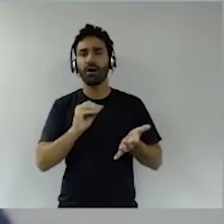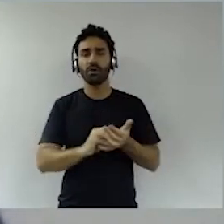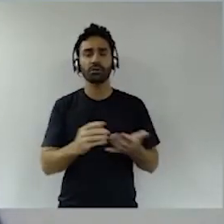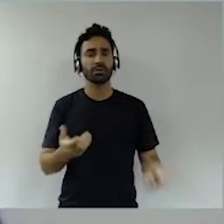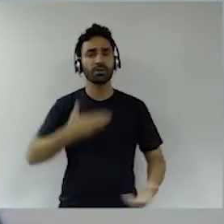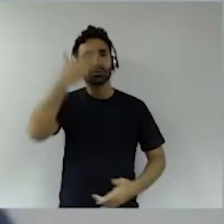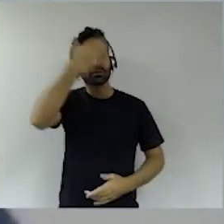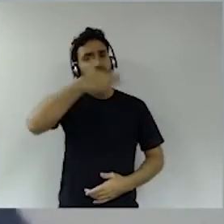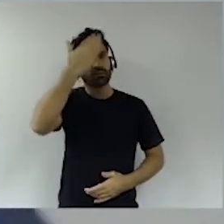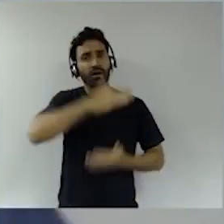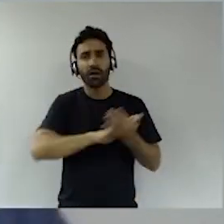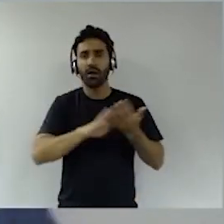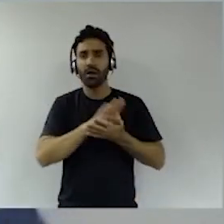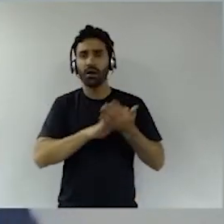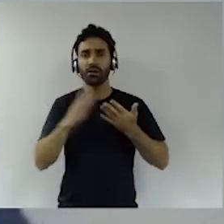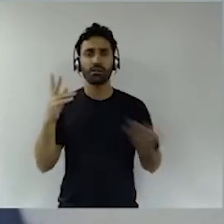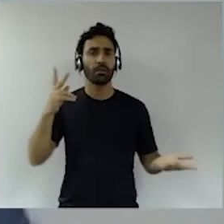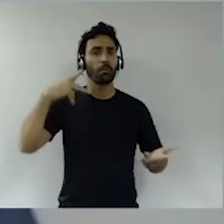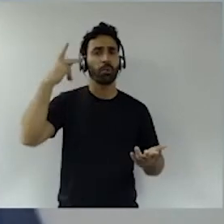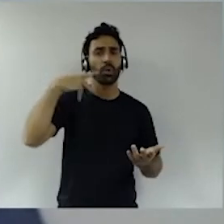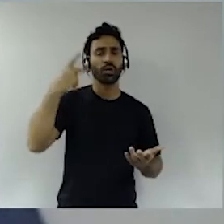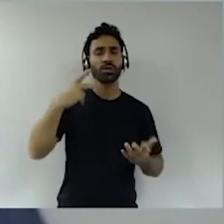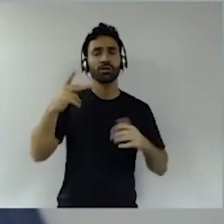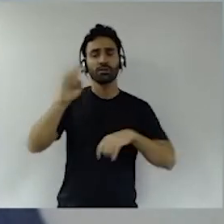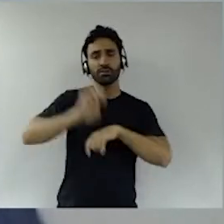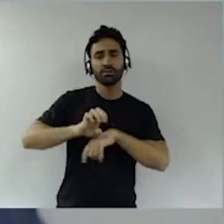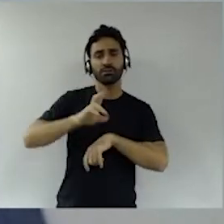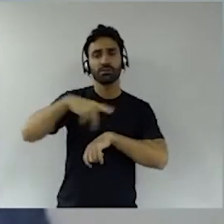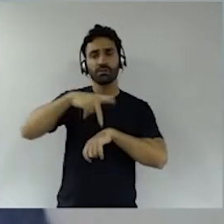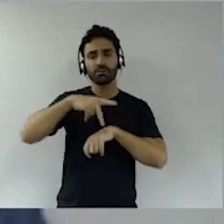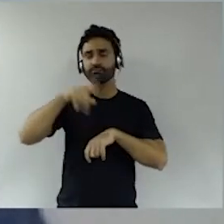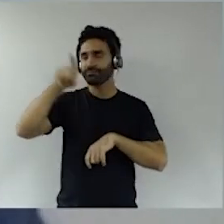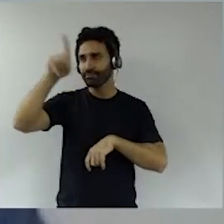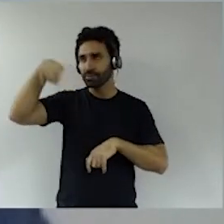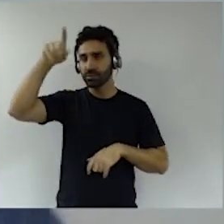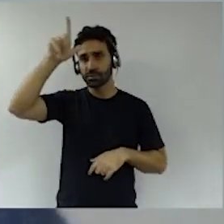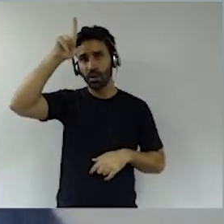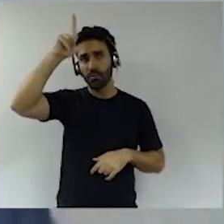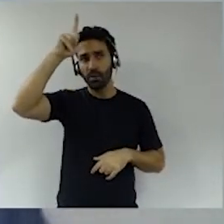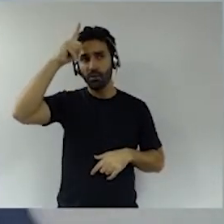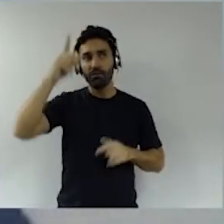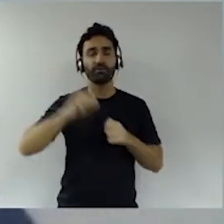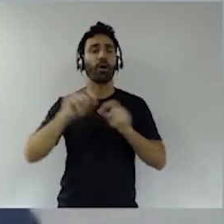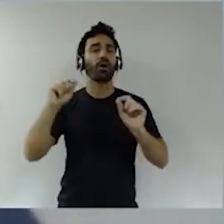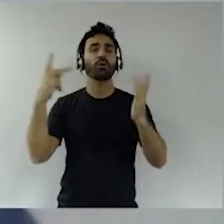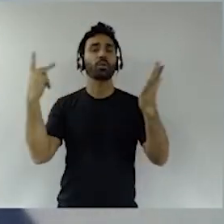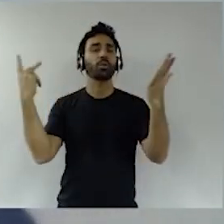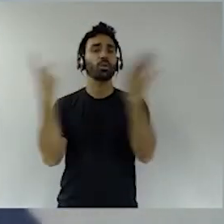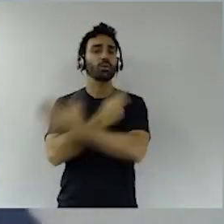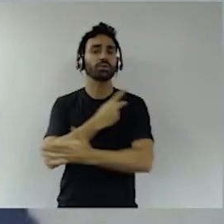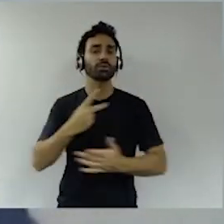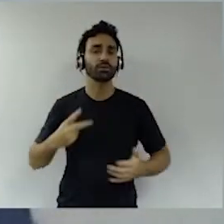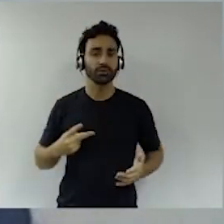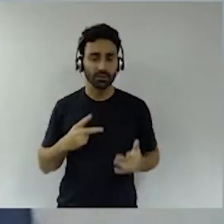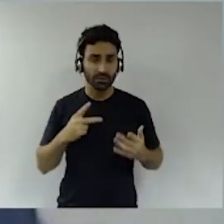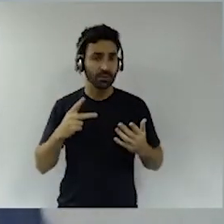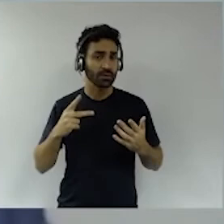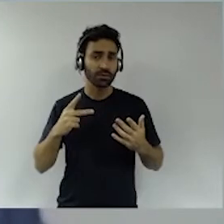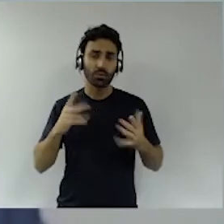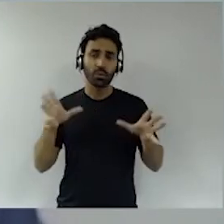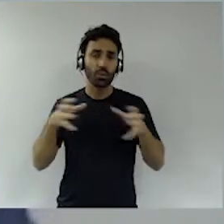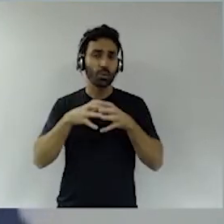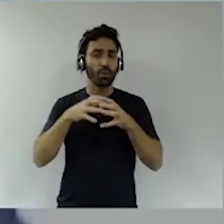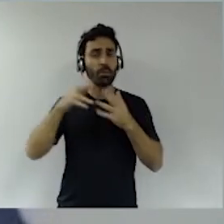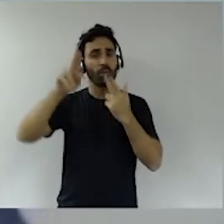miopia dos políticos alemães que acabaram conduzindo, né, os nazistas